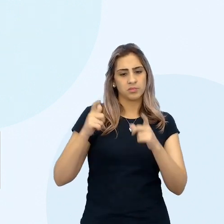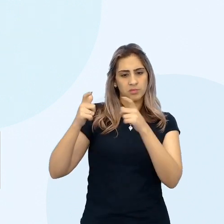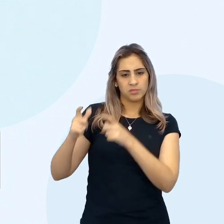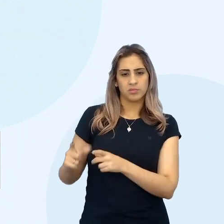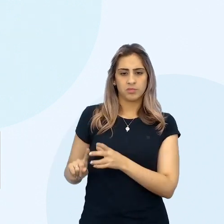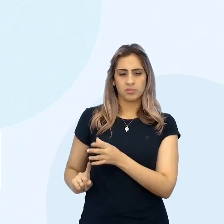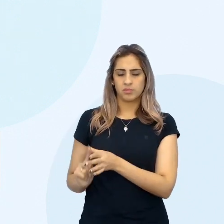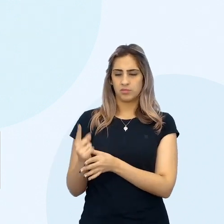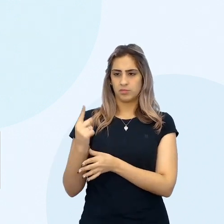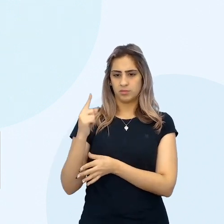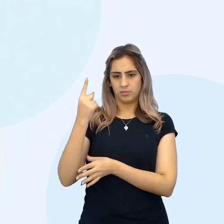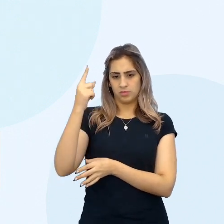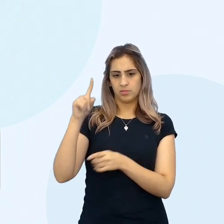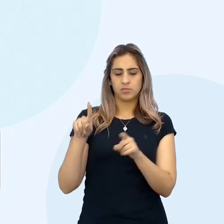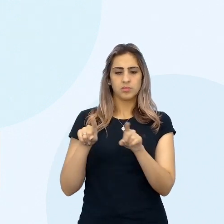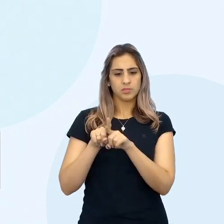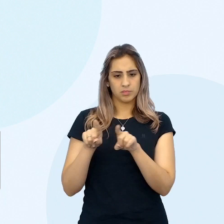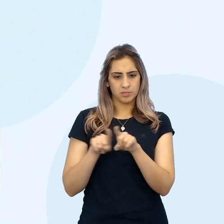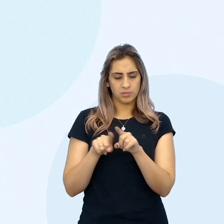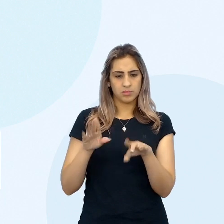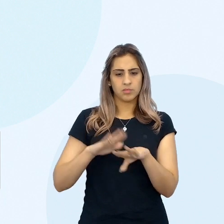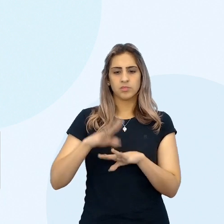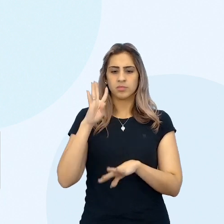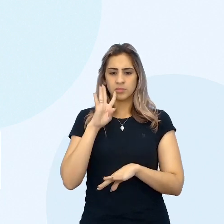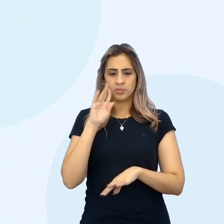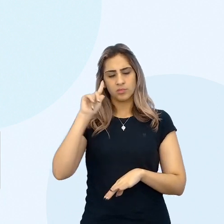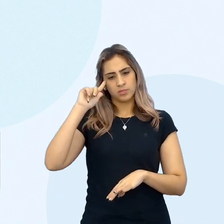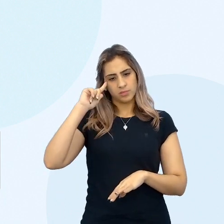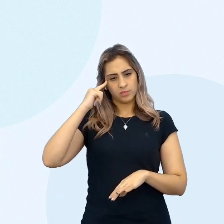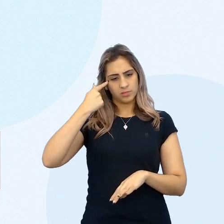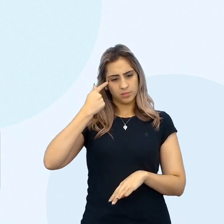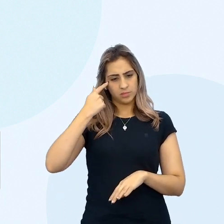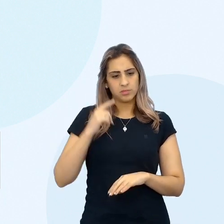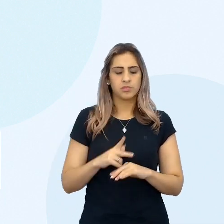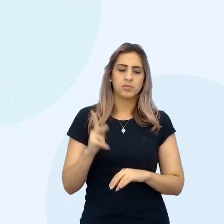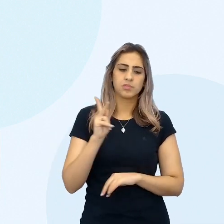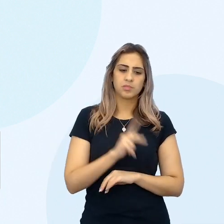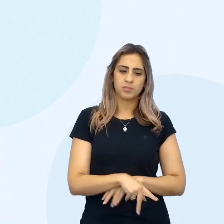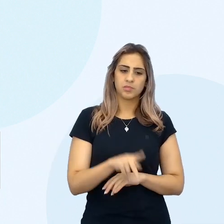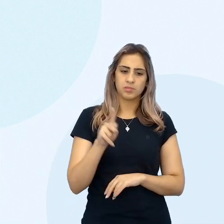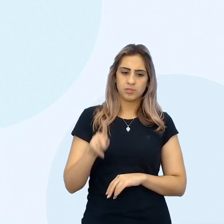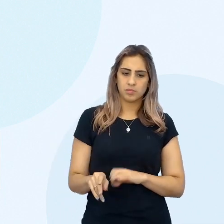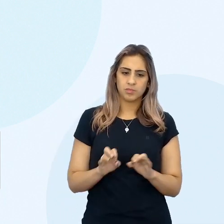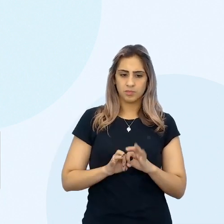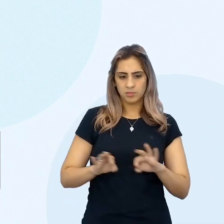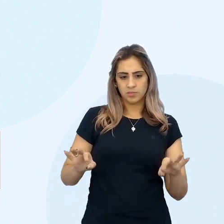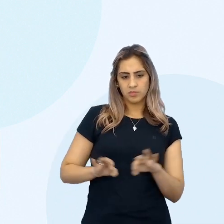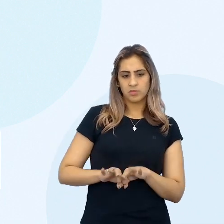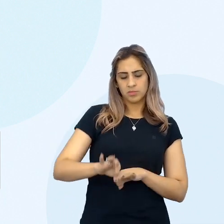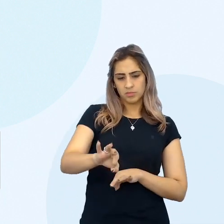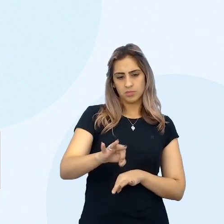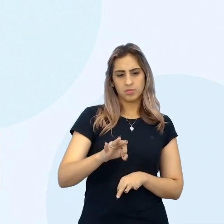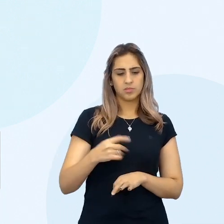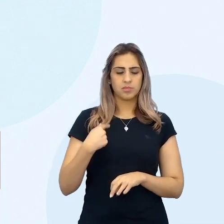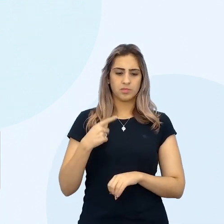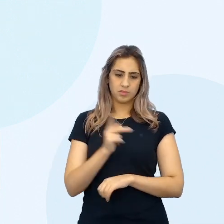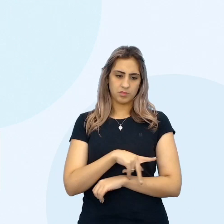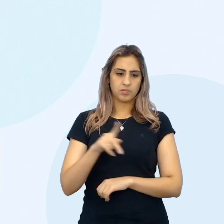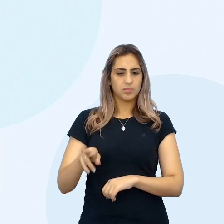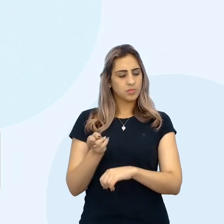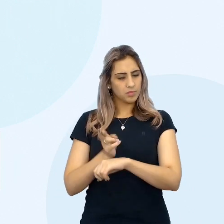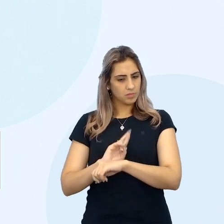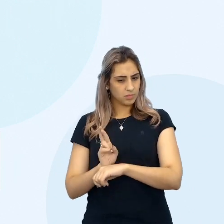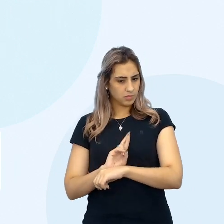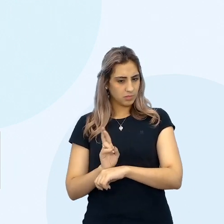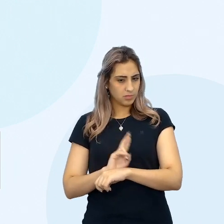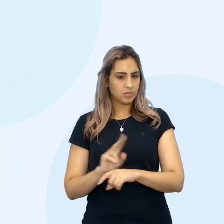espaço, gravidade, todas essas coisas bem legais aí. Legal. O meu de medidas, que falou bastante de seres vivos e várias coisas que tem a ver